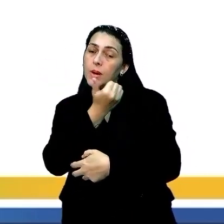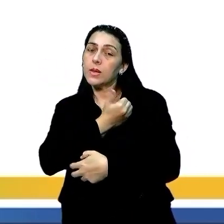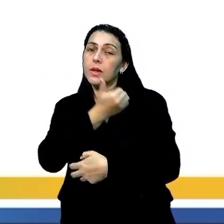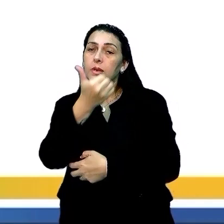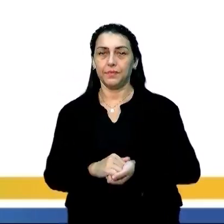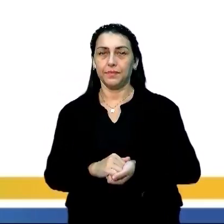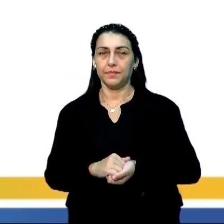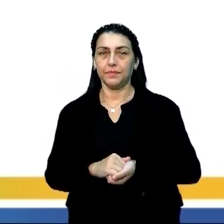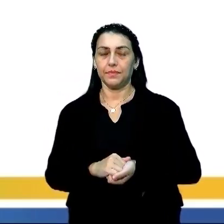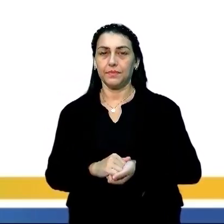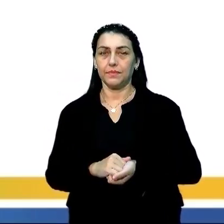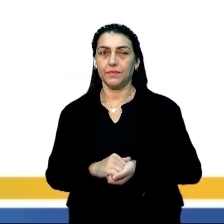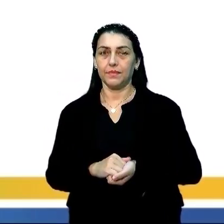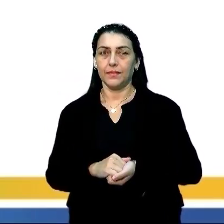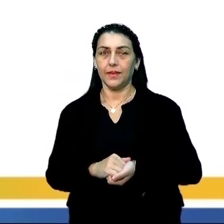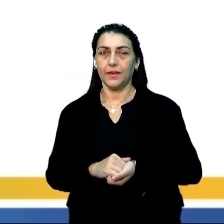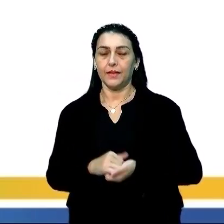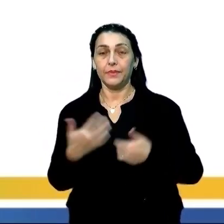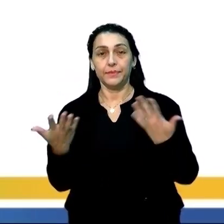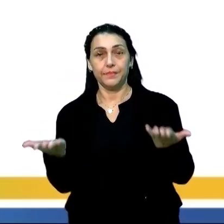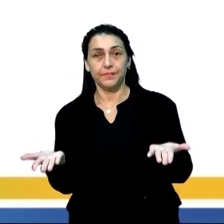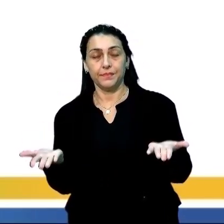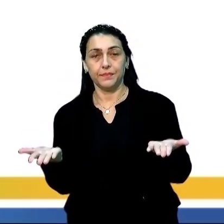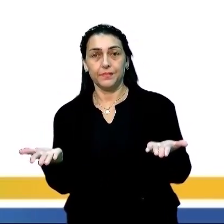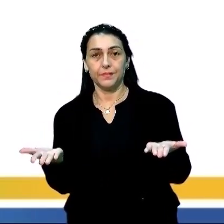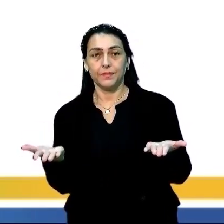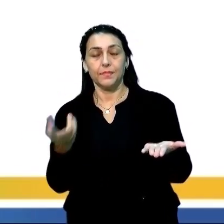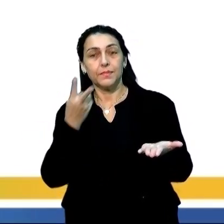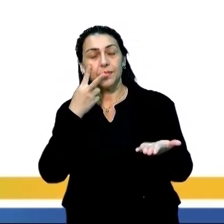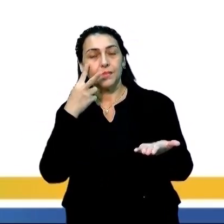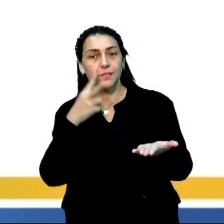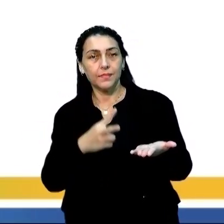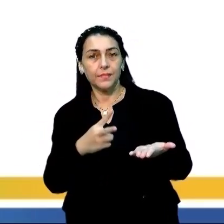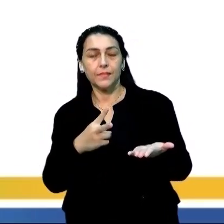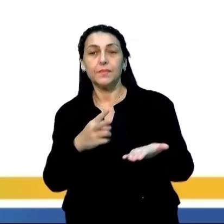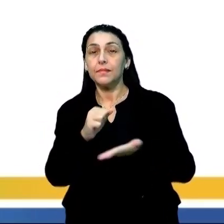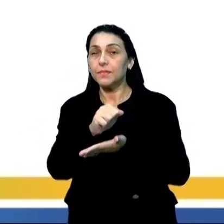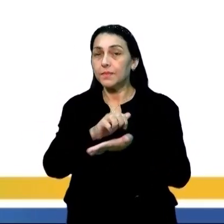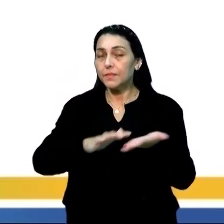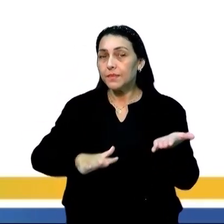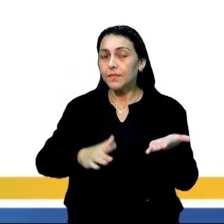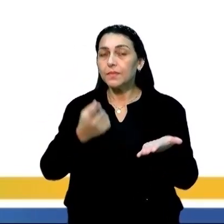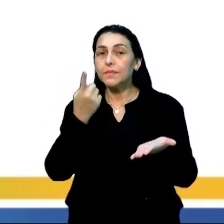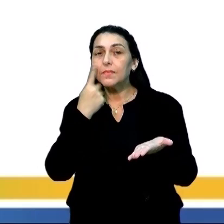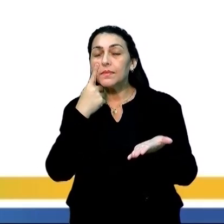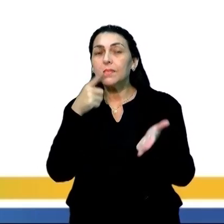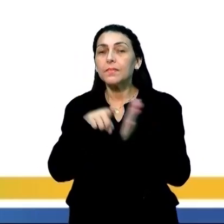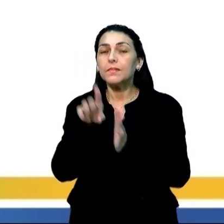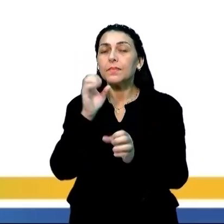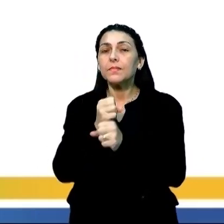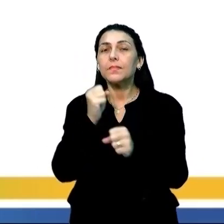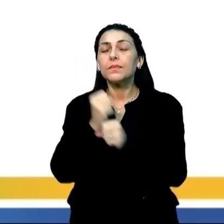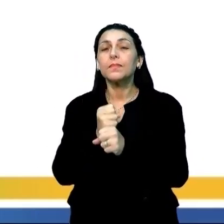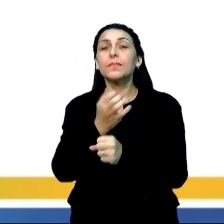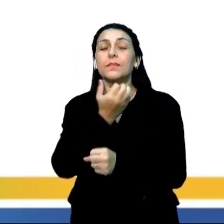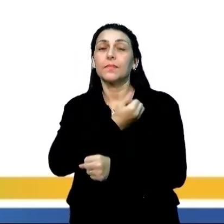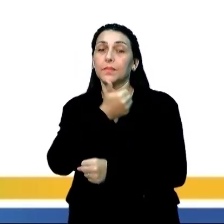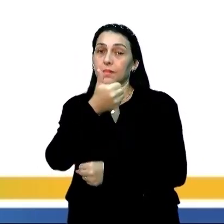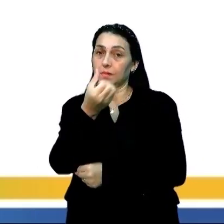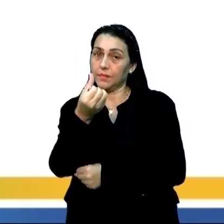169. Então, pessoal, vamos olhar aqui um exercitando. Olha aí a questão. Questão de